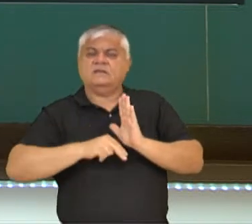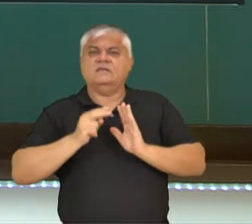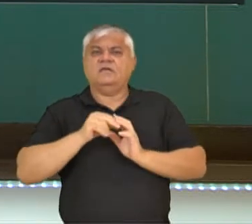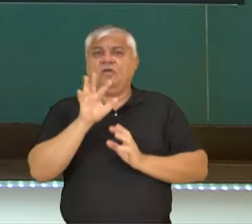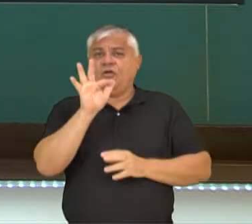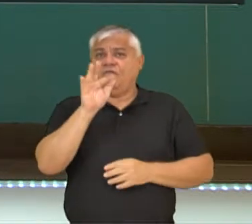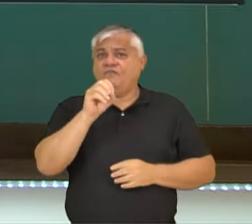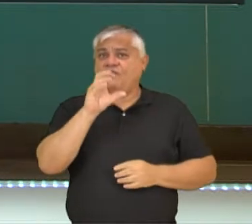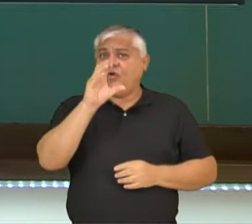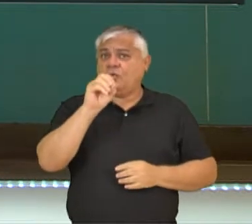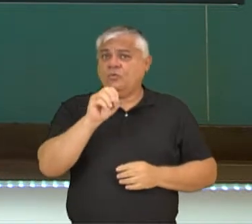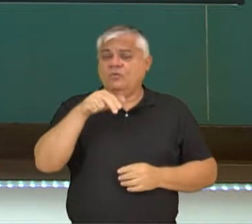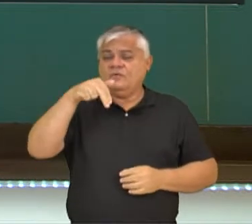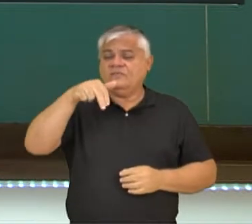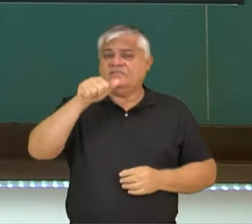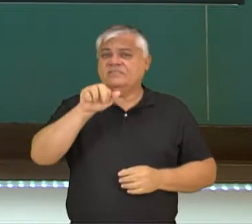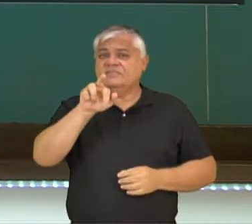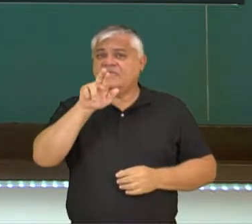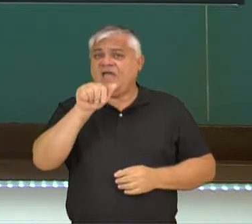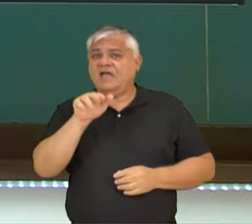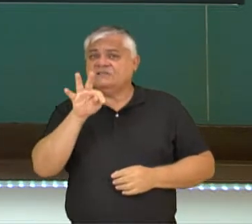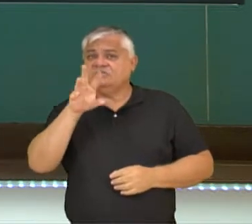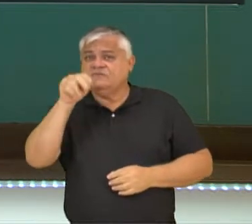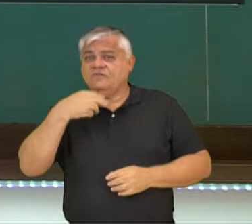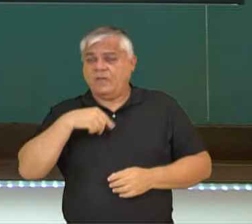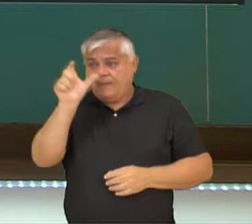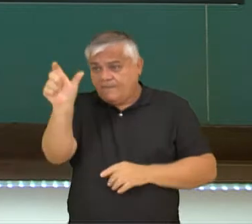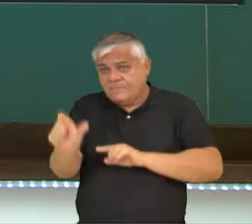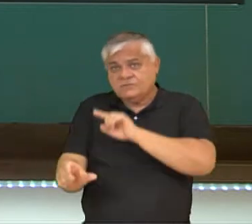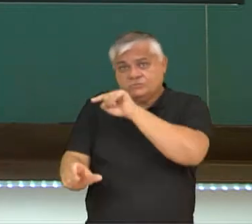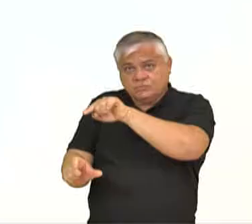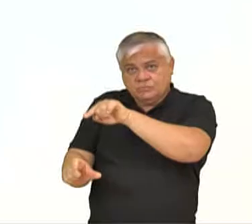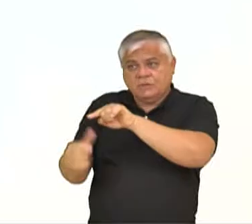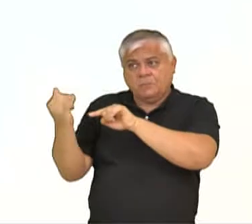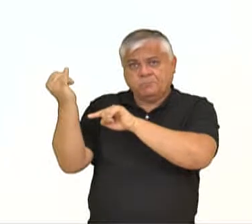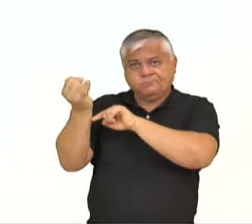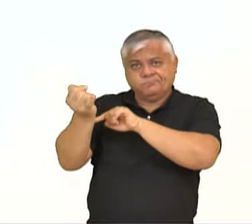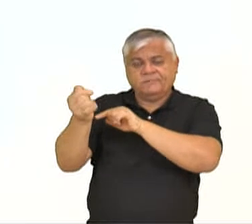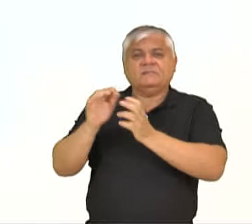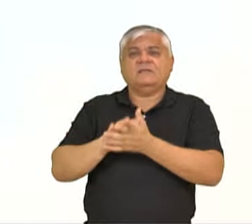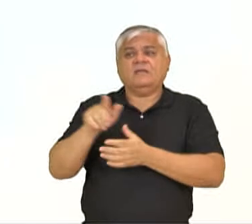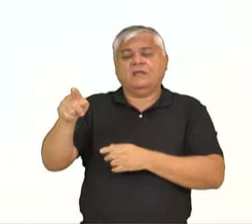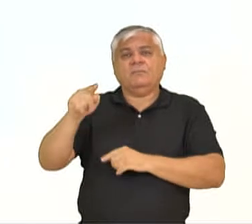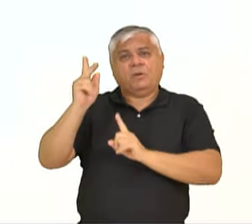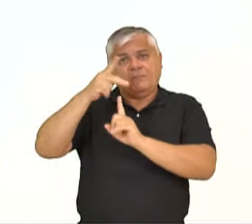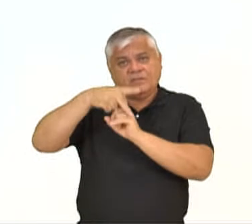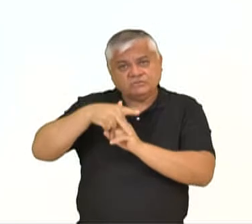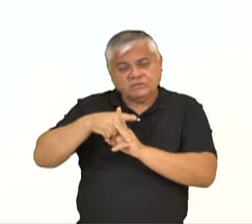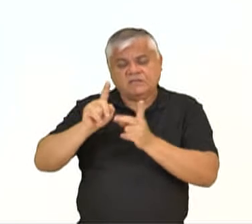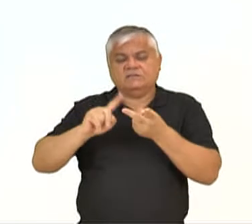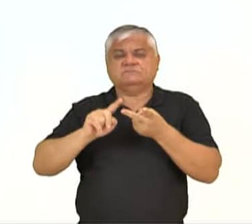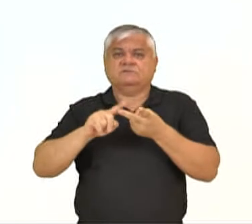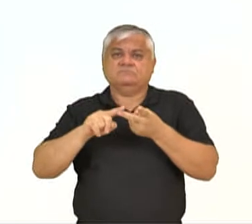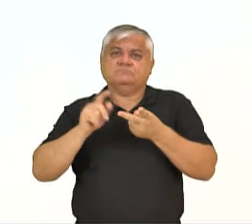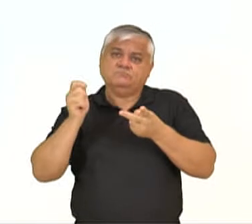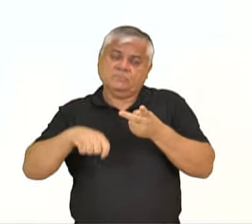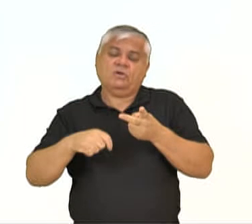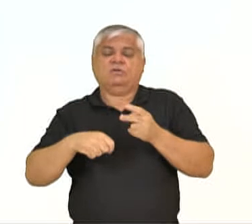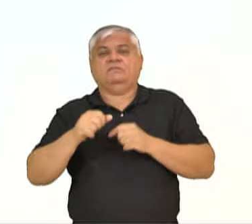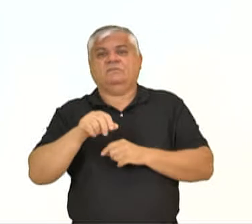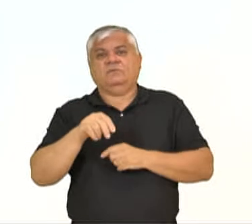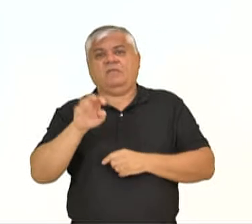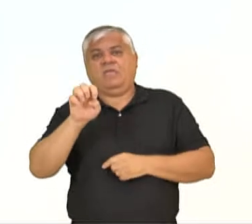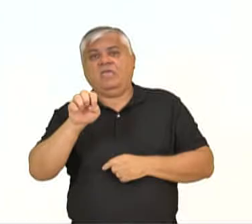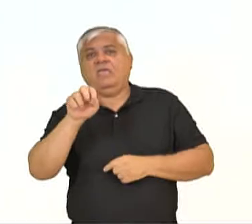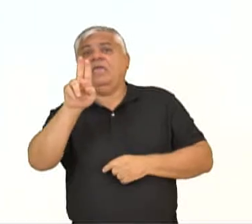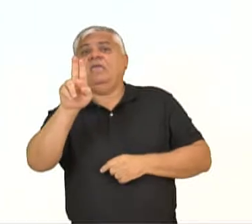eu estou me referindo ao narrador diretamente. Então, o narrador ele pode ser personagem em primeira pessoa, em que o